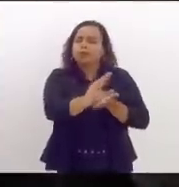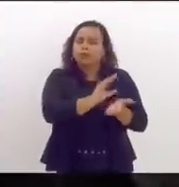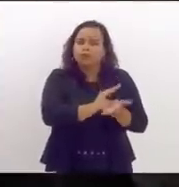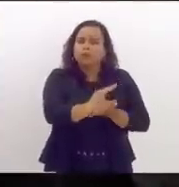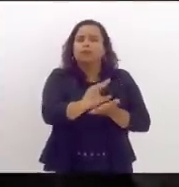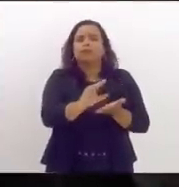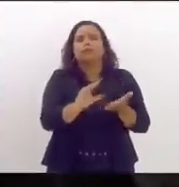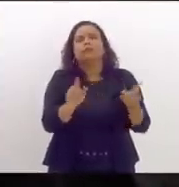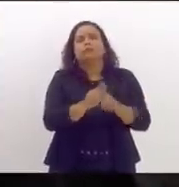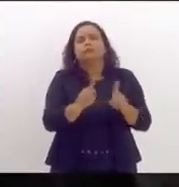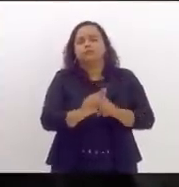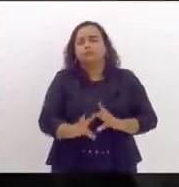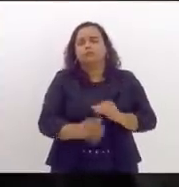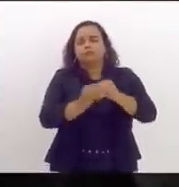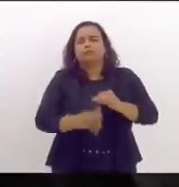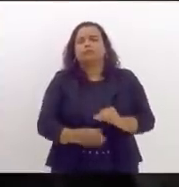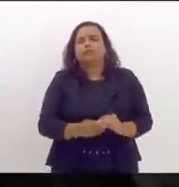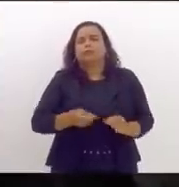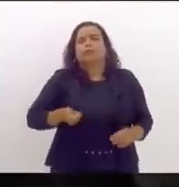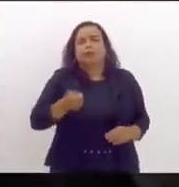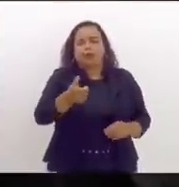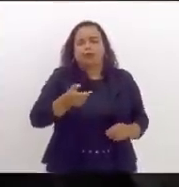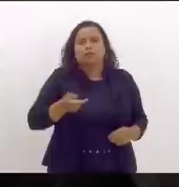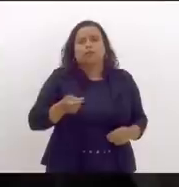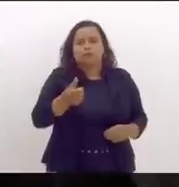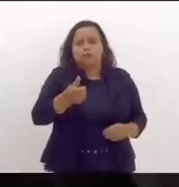e demais benefícios